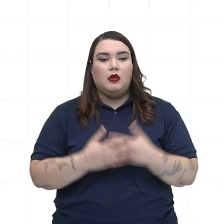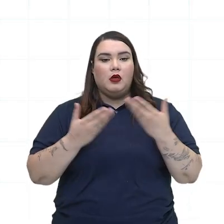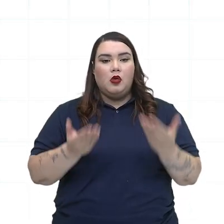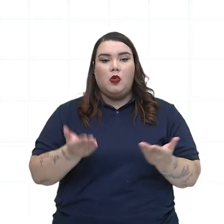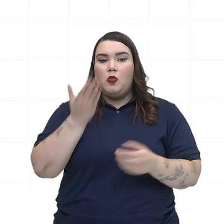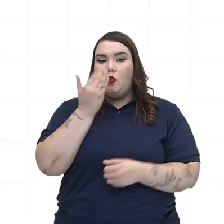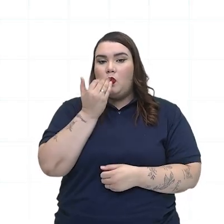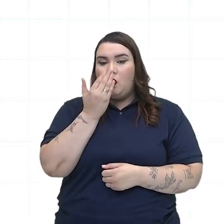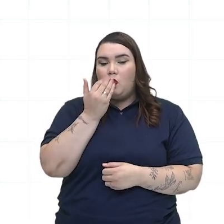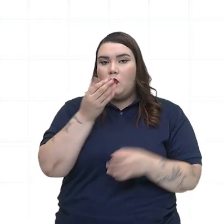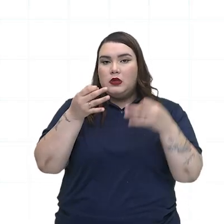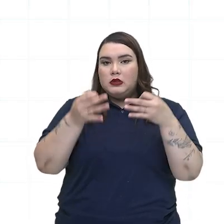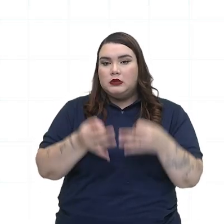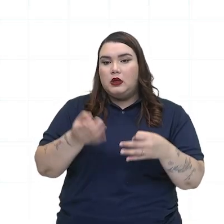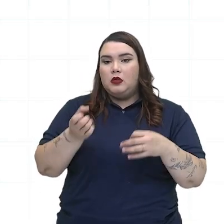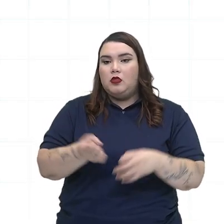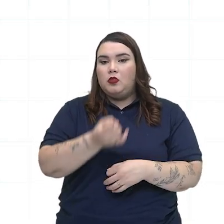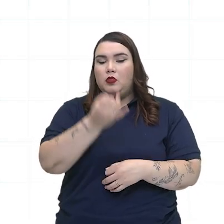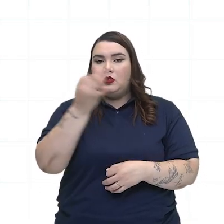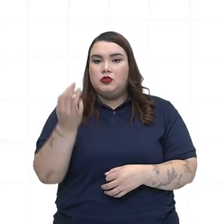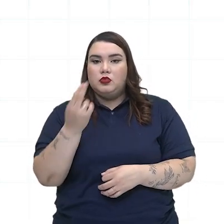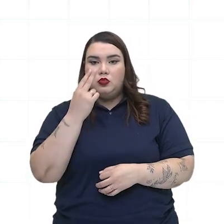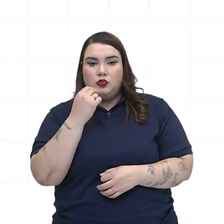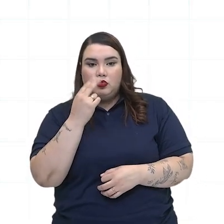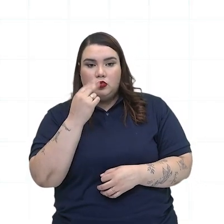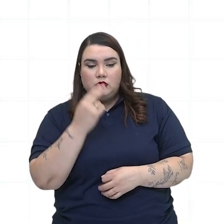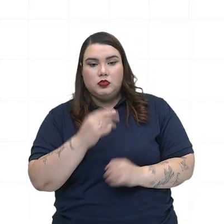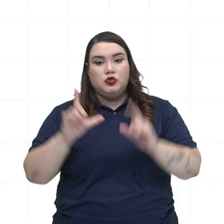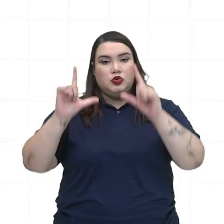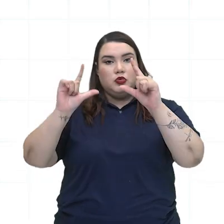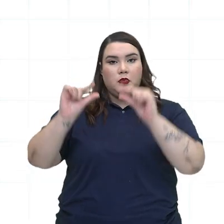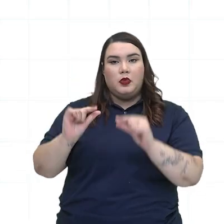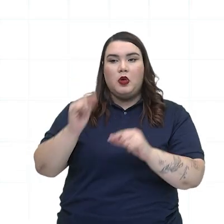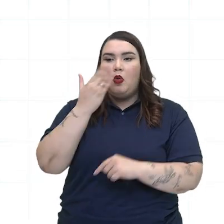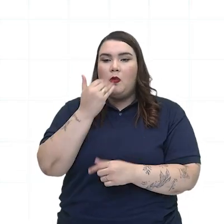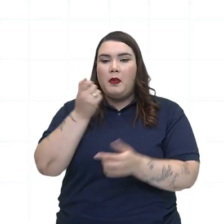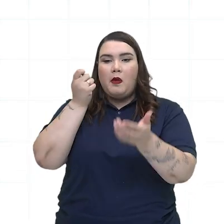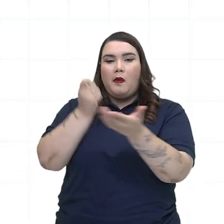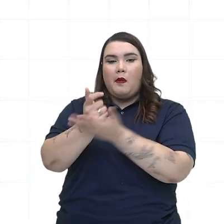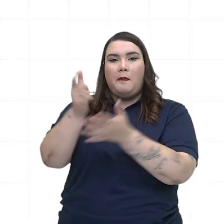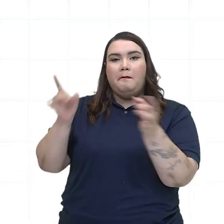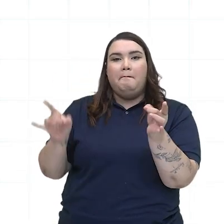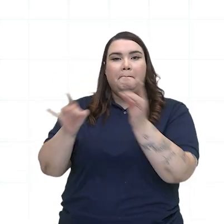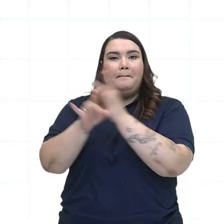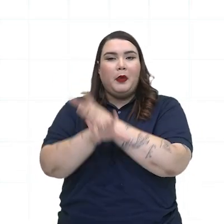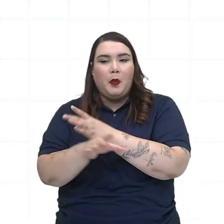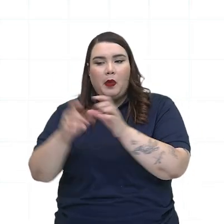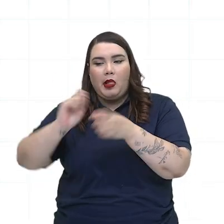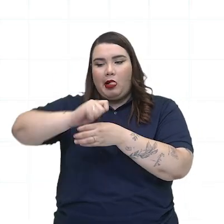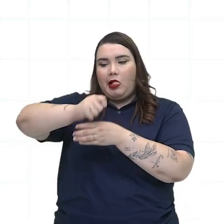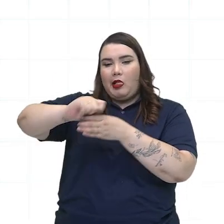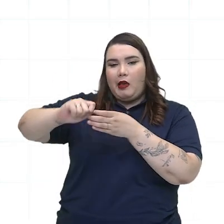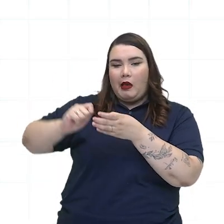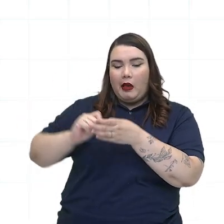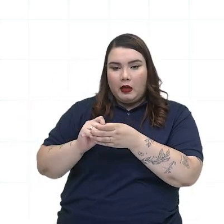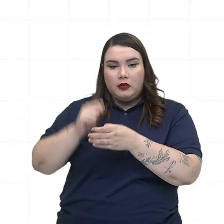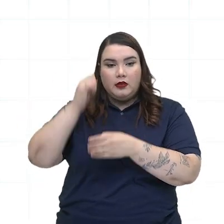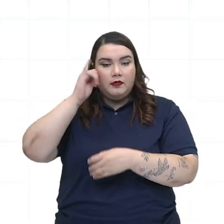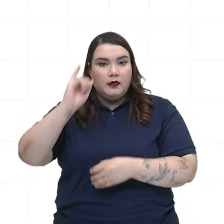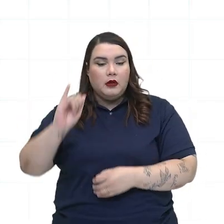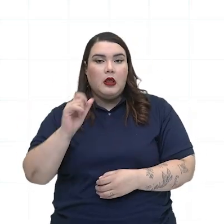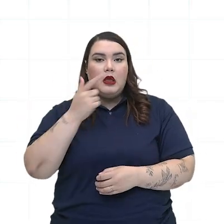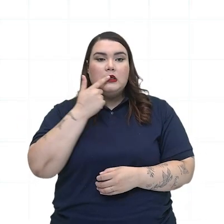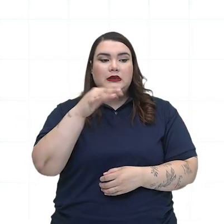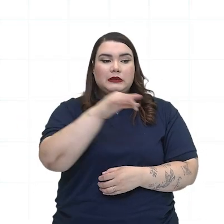adequada, diminua o consumo de alimentos processados e ultraprocessados, diminua o consumo de sal e açúcar e